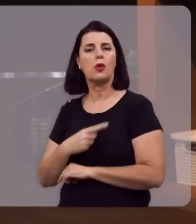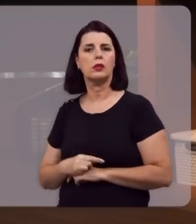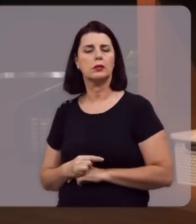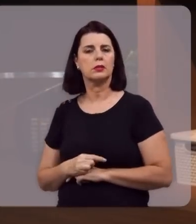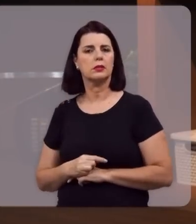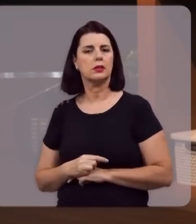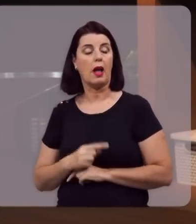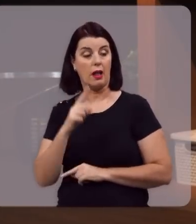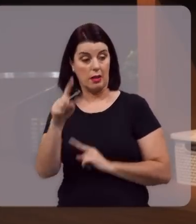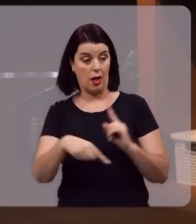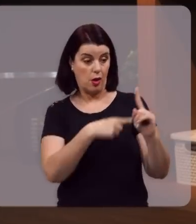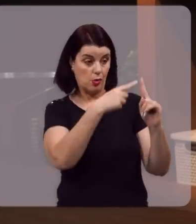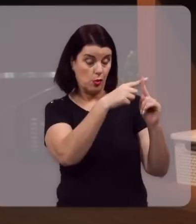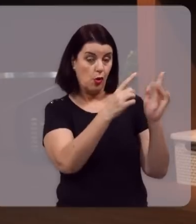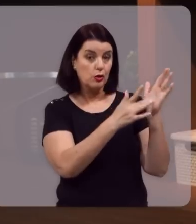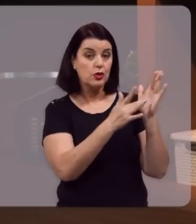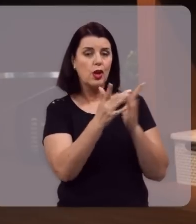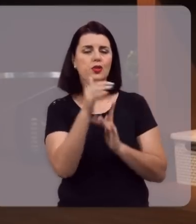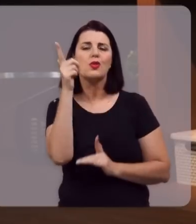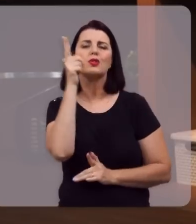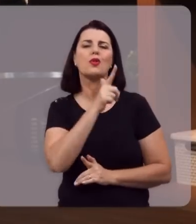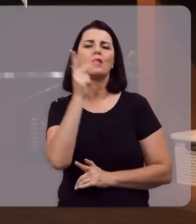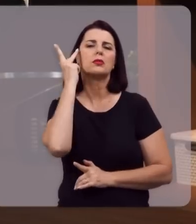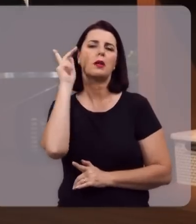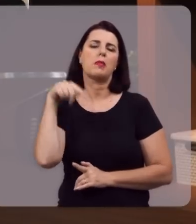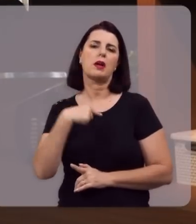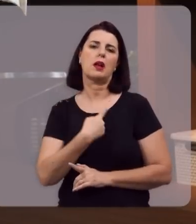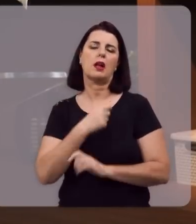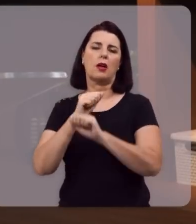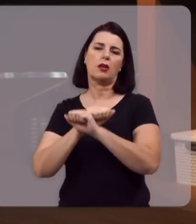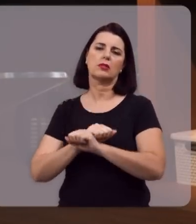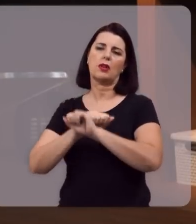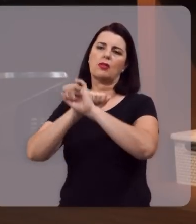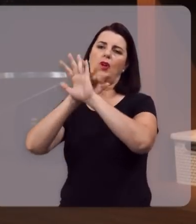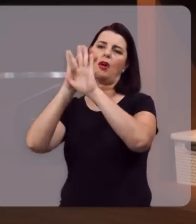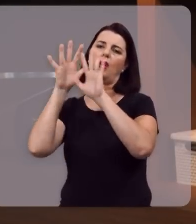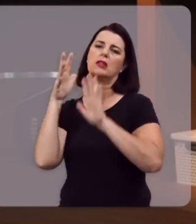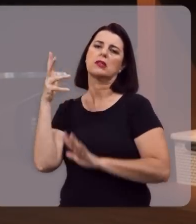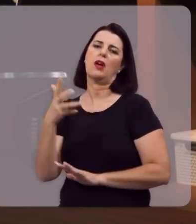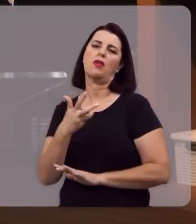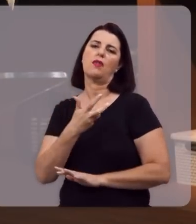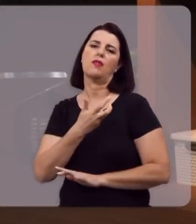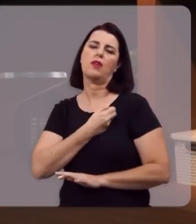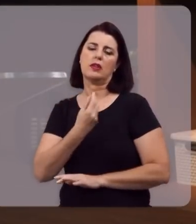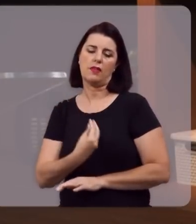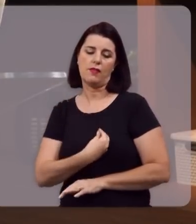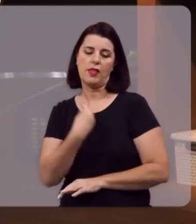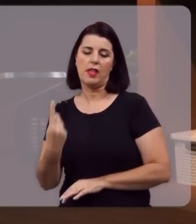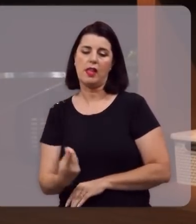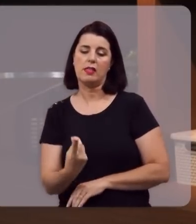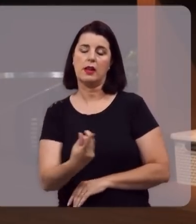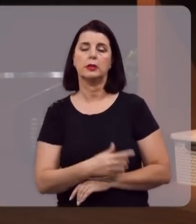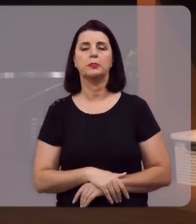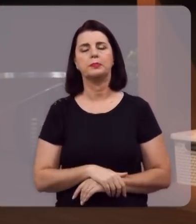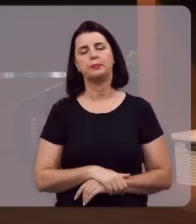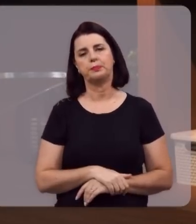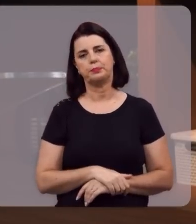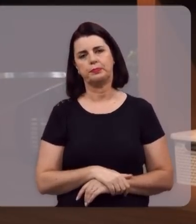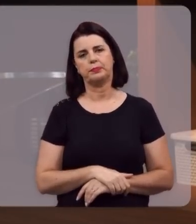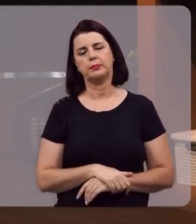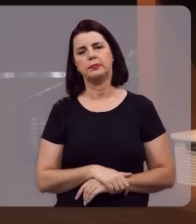Foi lá na cruz que ele então alcança para nós a gloriosa salvação, a vida